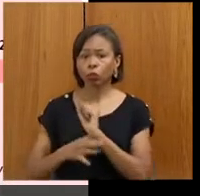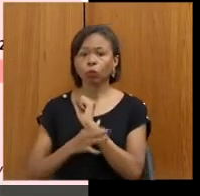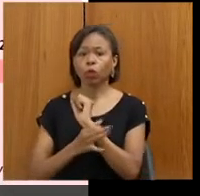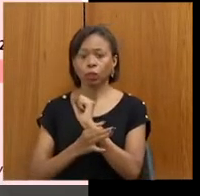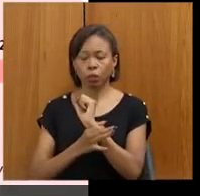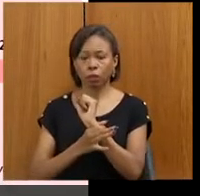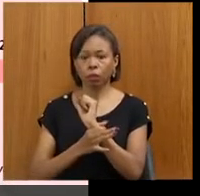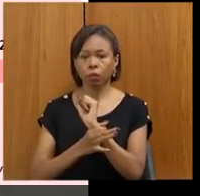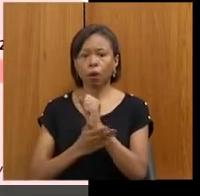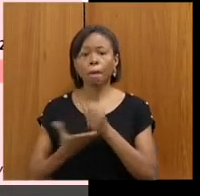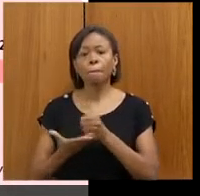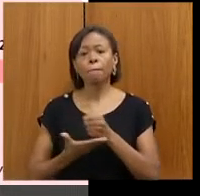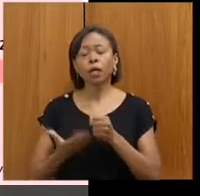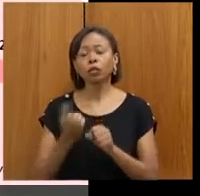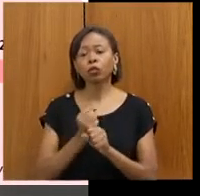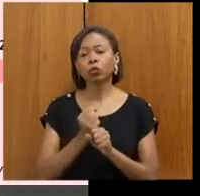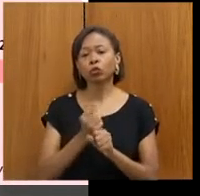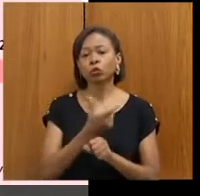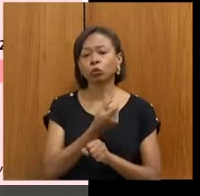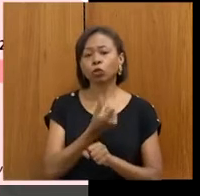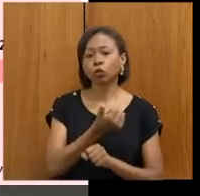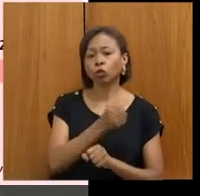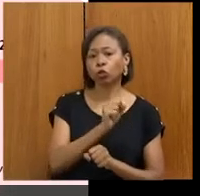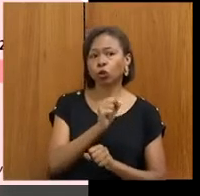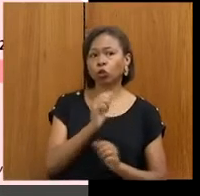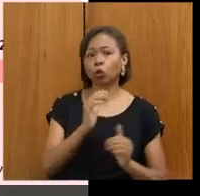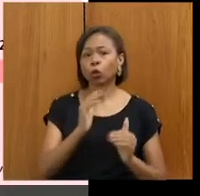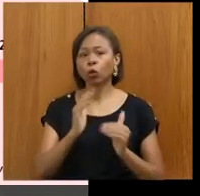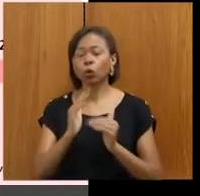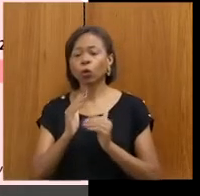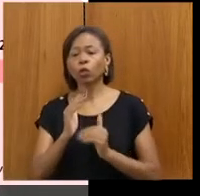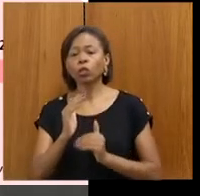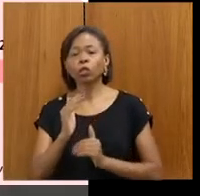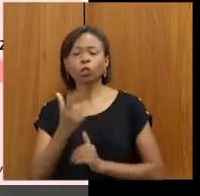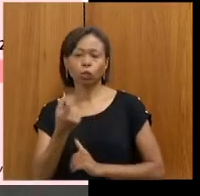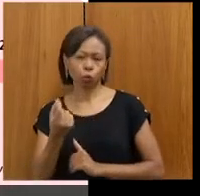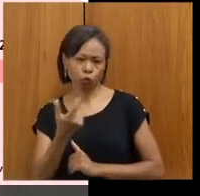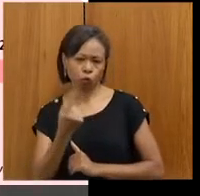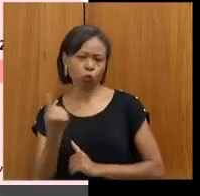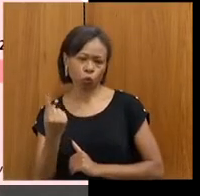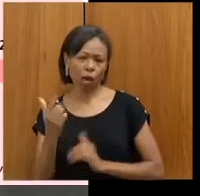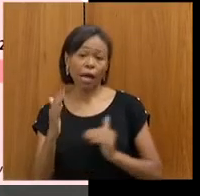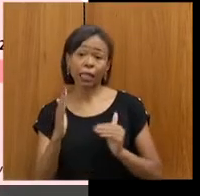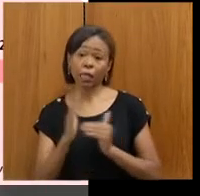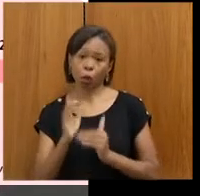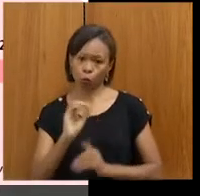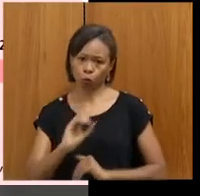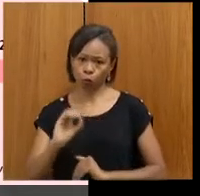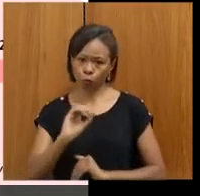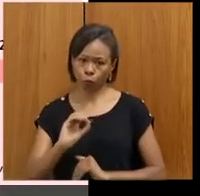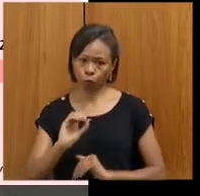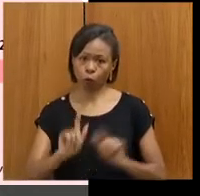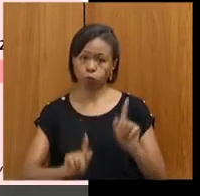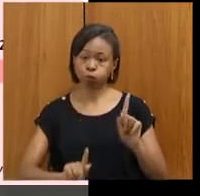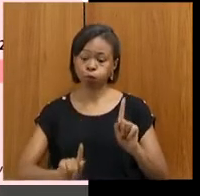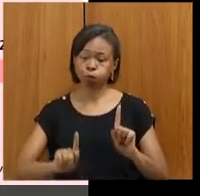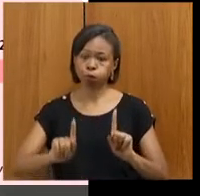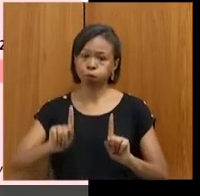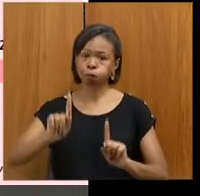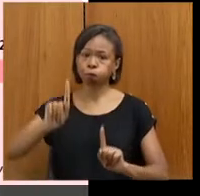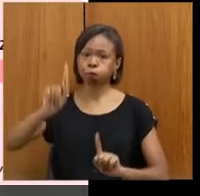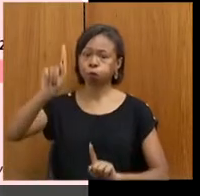né a base 2018/2021 a base até outubro e mostra e um crescimento de investimentos